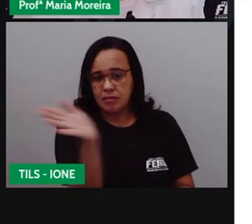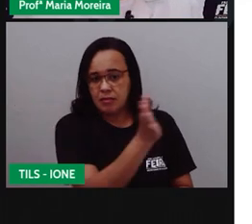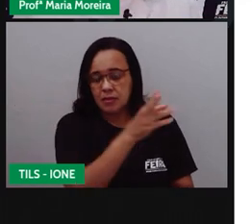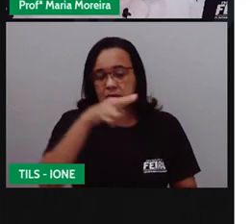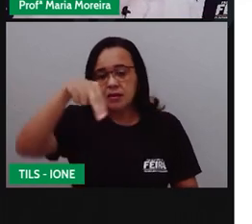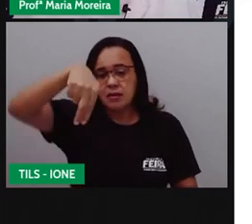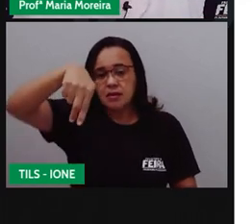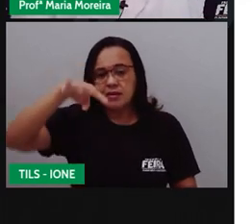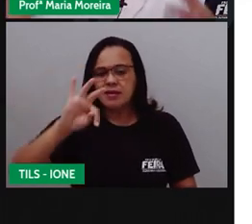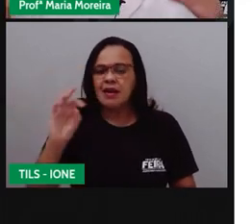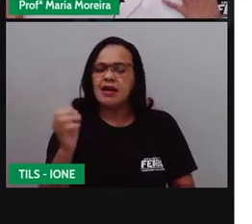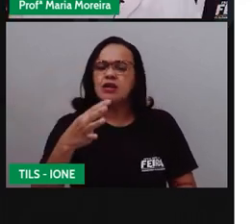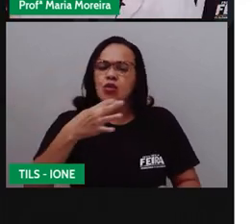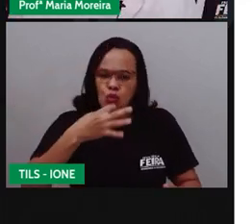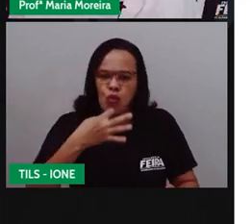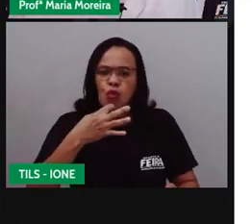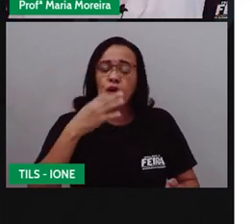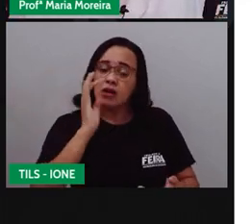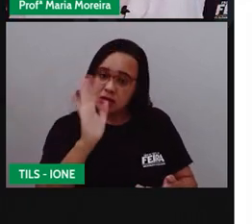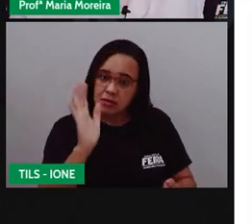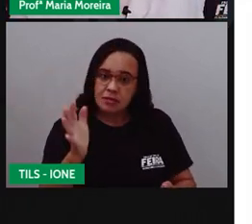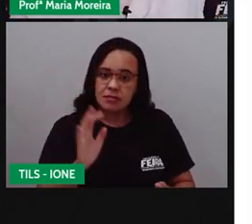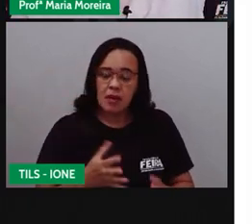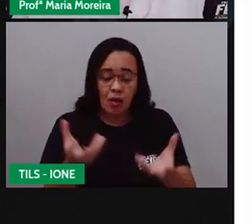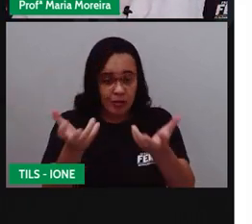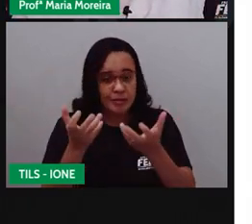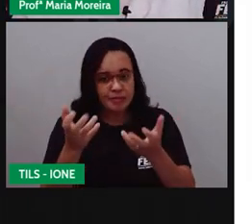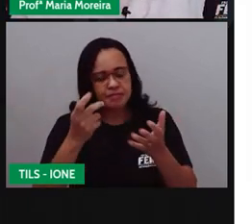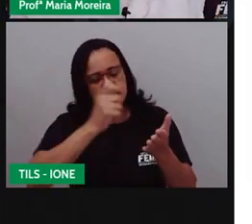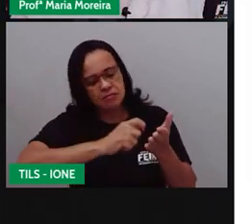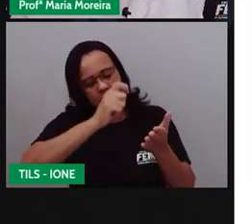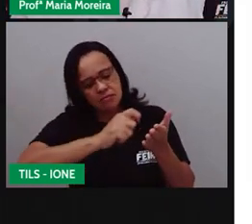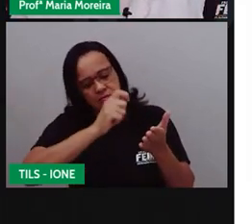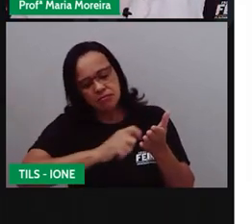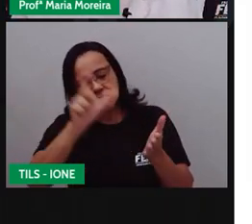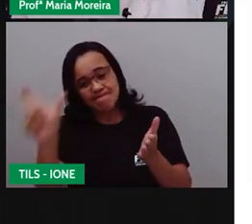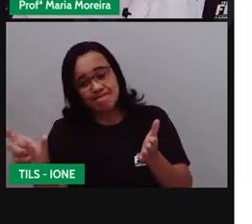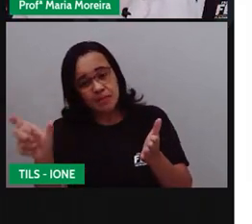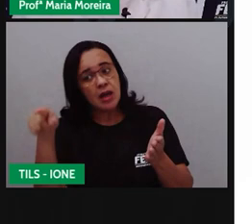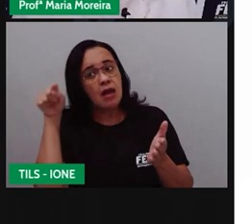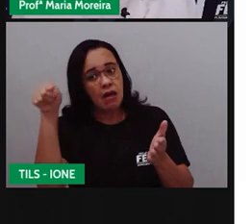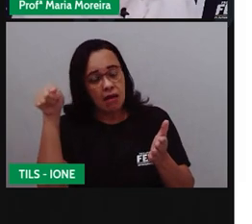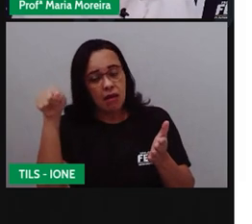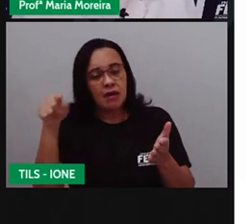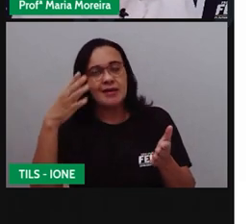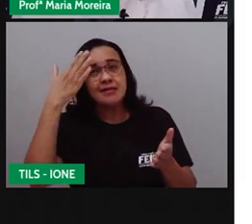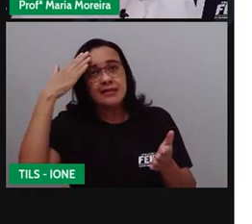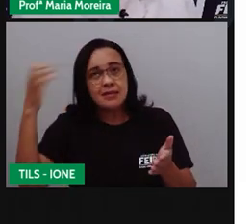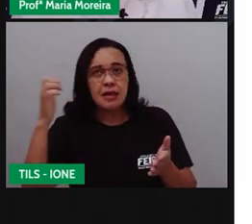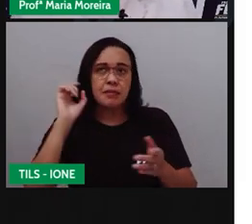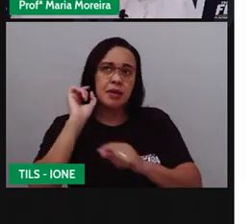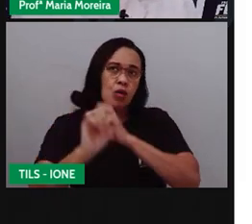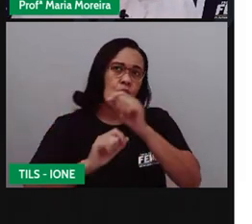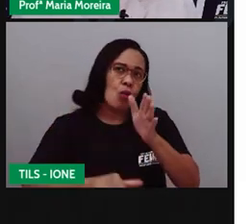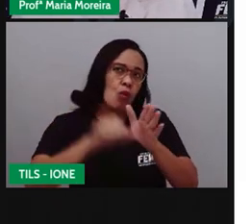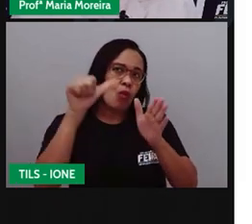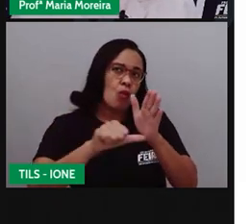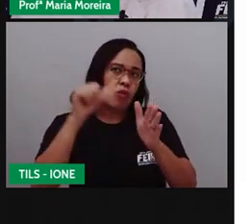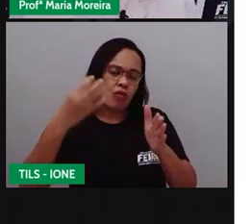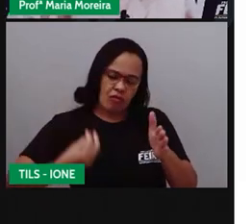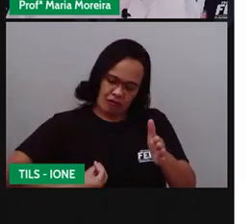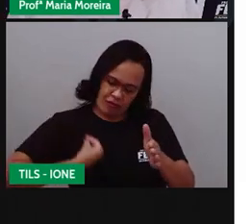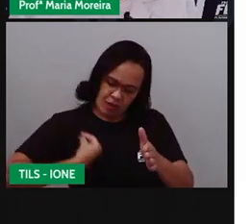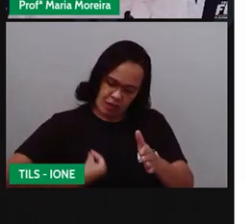mais conhecido. Bom, quero fazer, né, uma biografia sobre a vida dele. Então, eu preciso saber primeiro sobre a vida dele. Eu